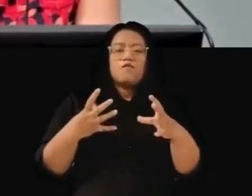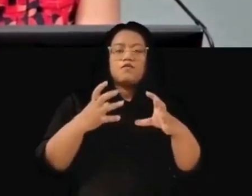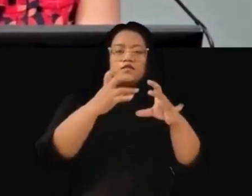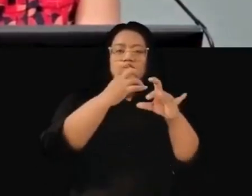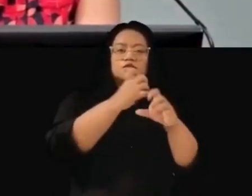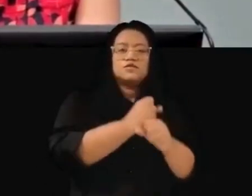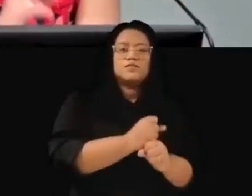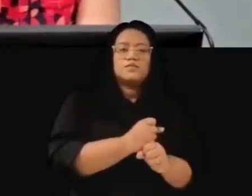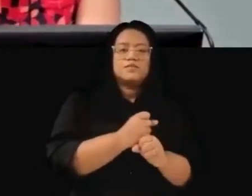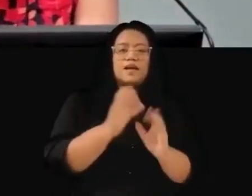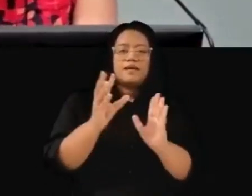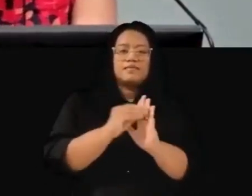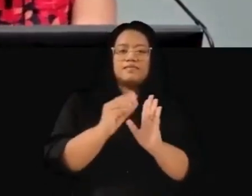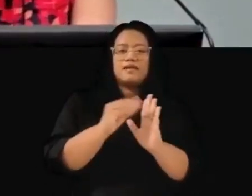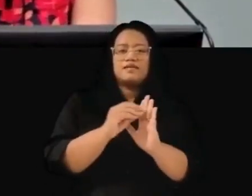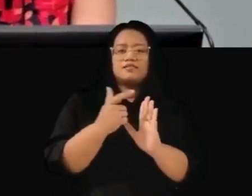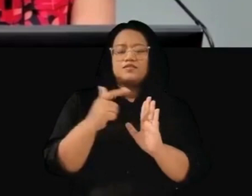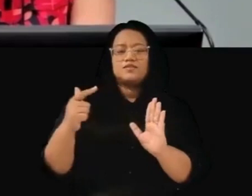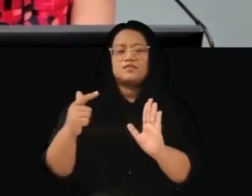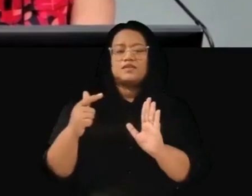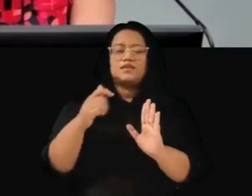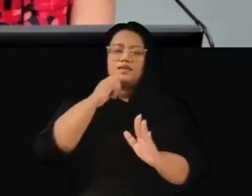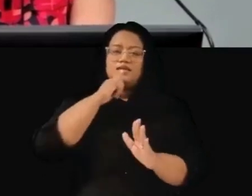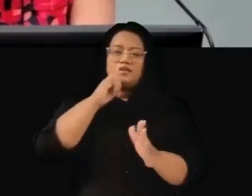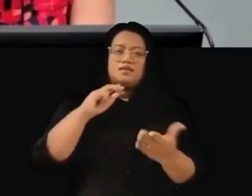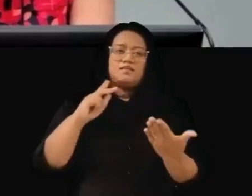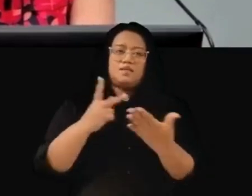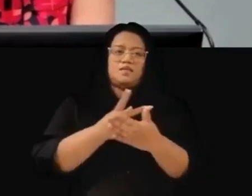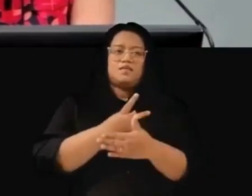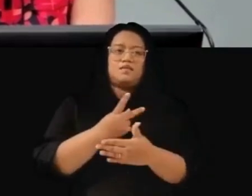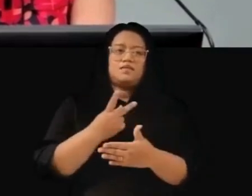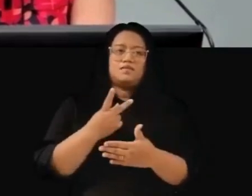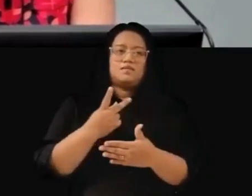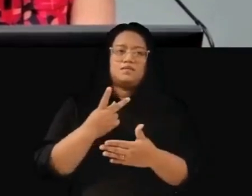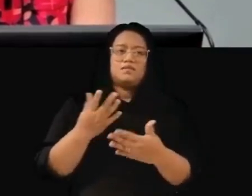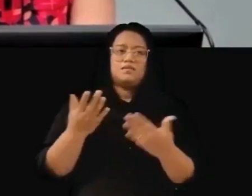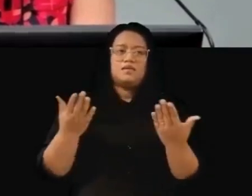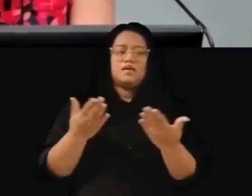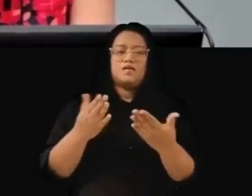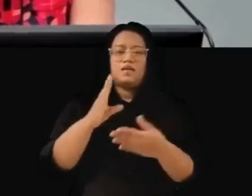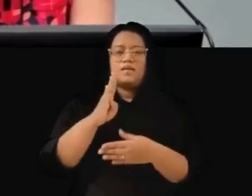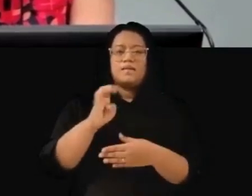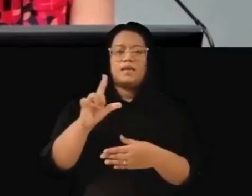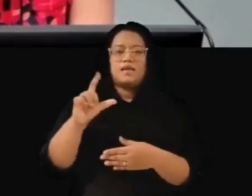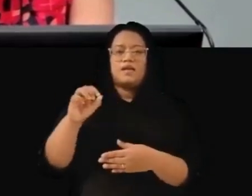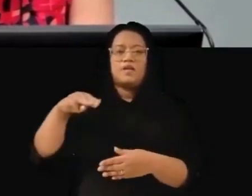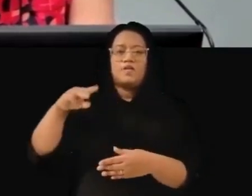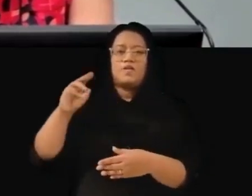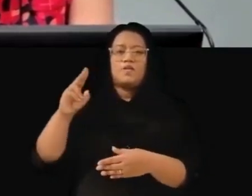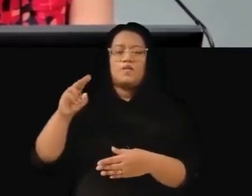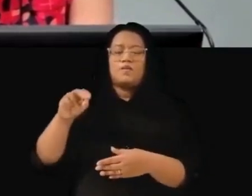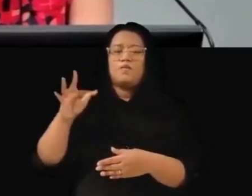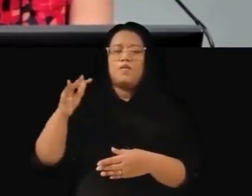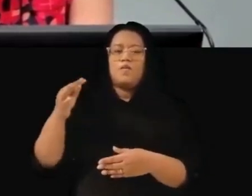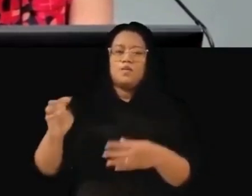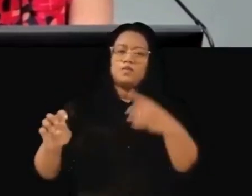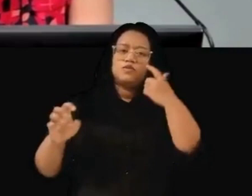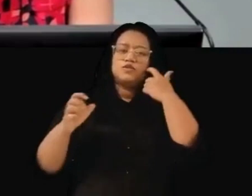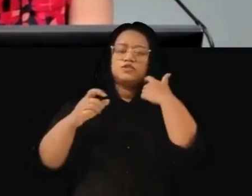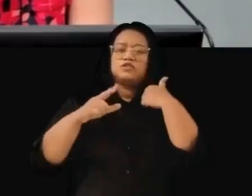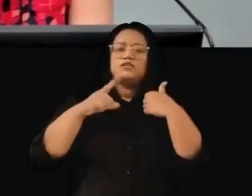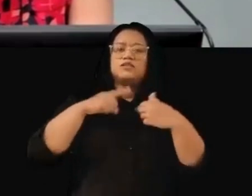por exemplo, o que ocorreu mesmo agora com Belo Monte, né? Mais recentemente com